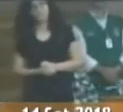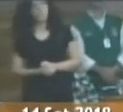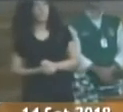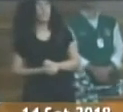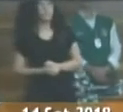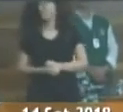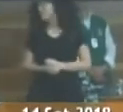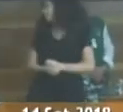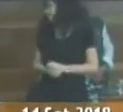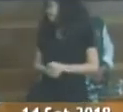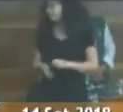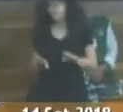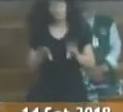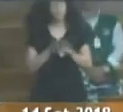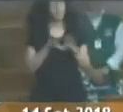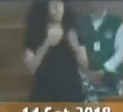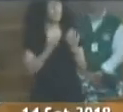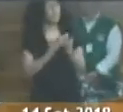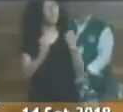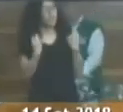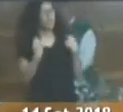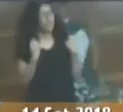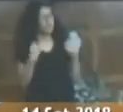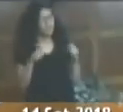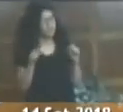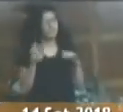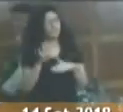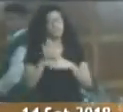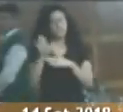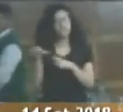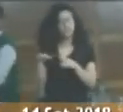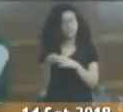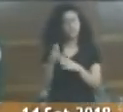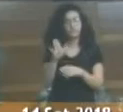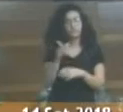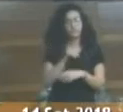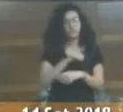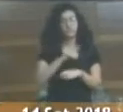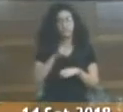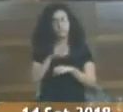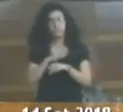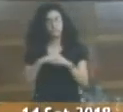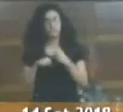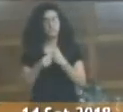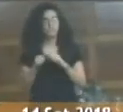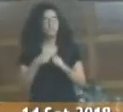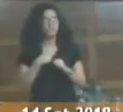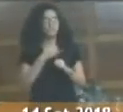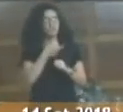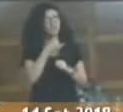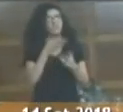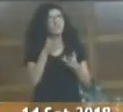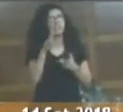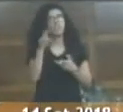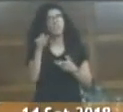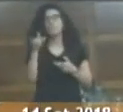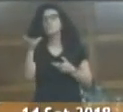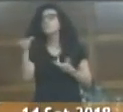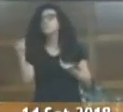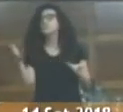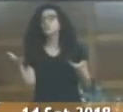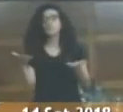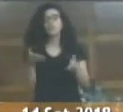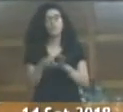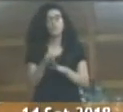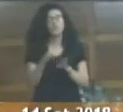contemplada, acho que já os grupos que atuam na Ilha Grande, né? Fiquei triste, Regina, cadê o conselho da Ilha Grande? Que